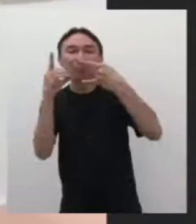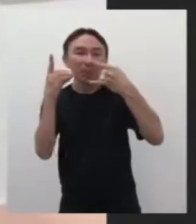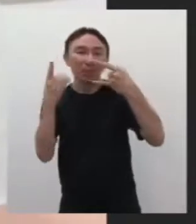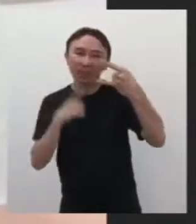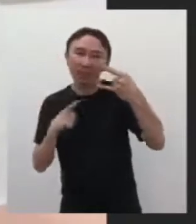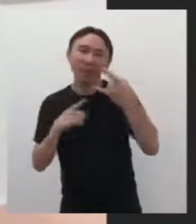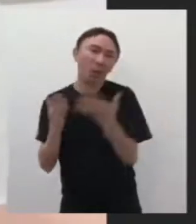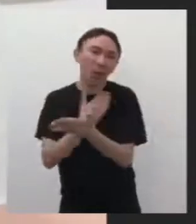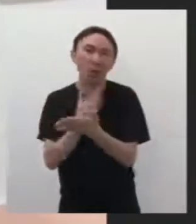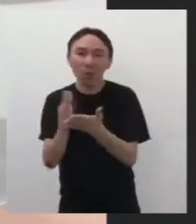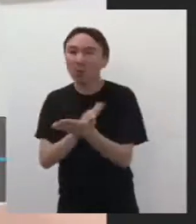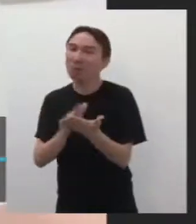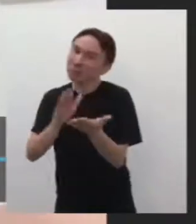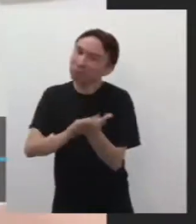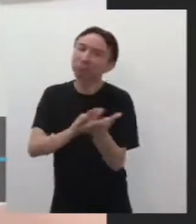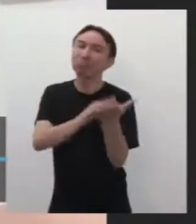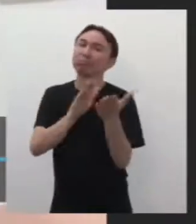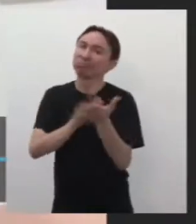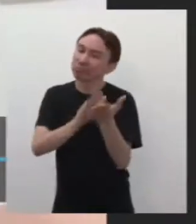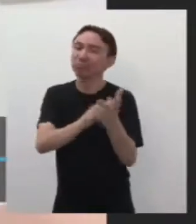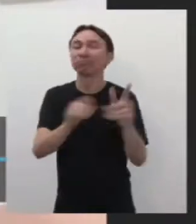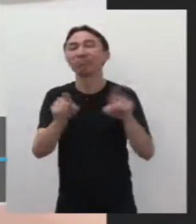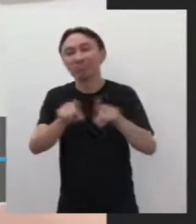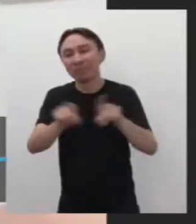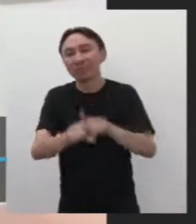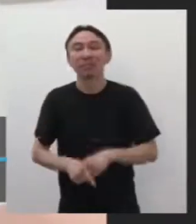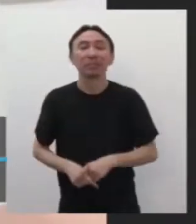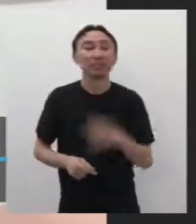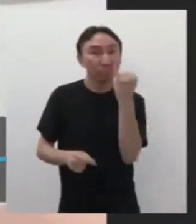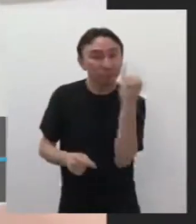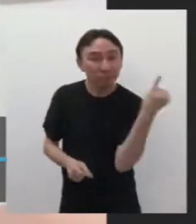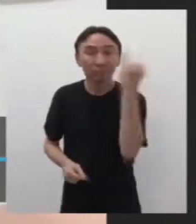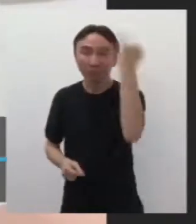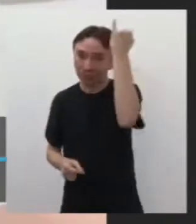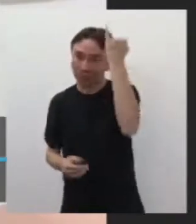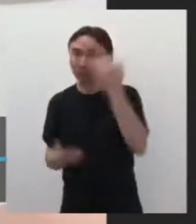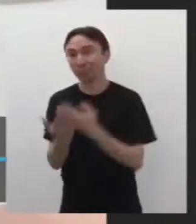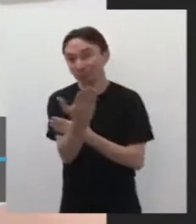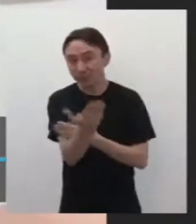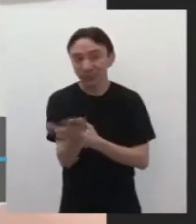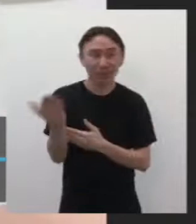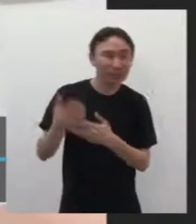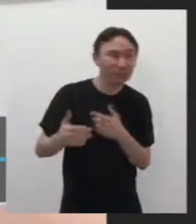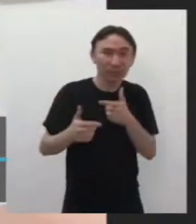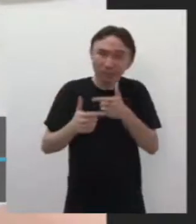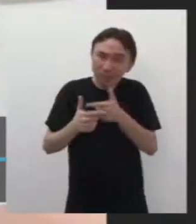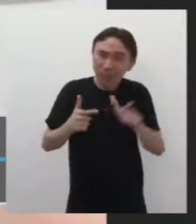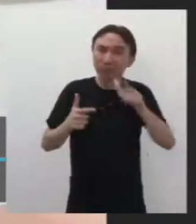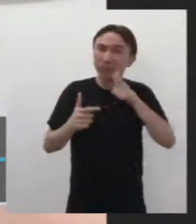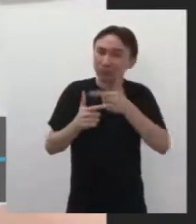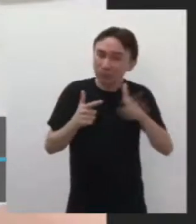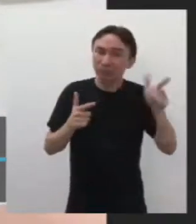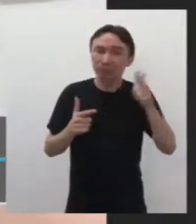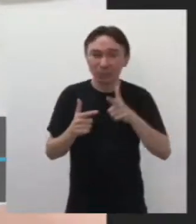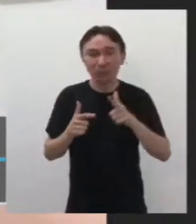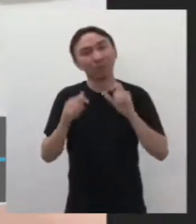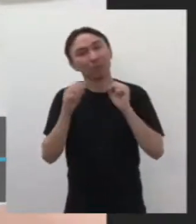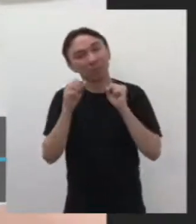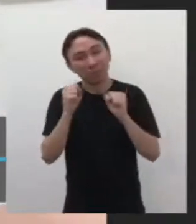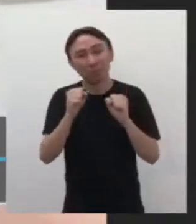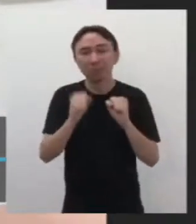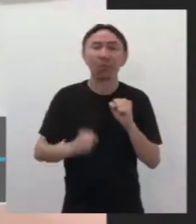Descomplica. Seria muito importante que, se vocês tivessem problema, façam